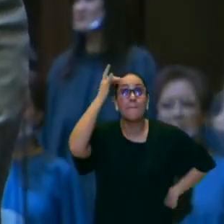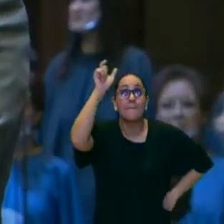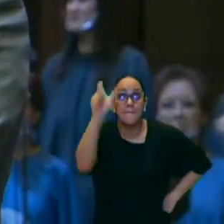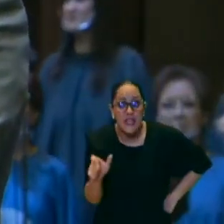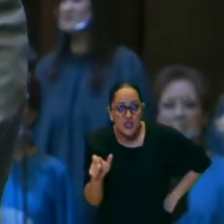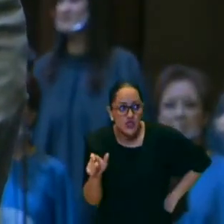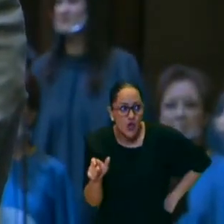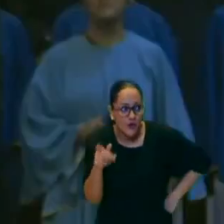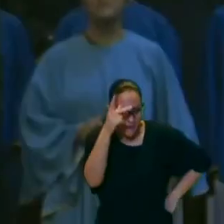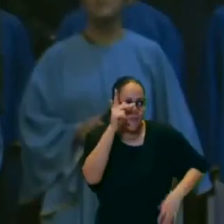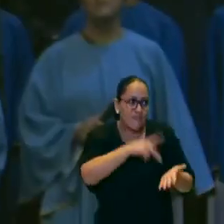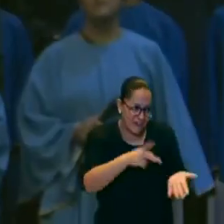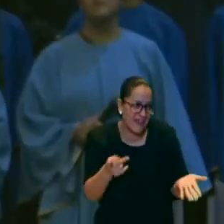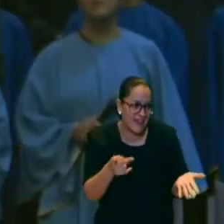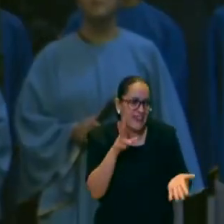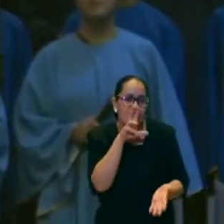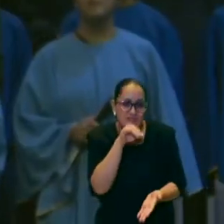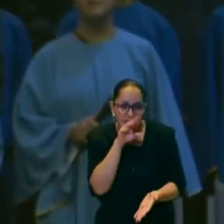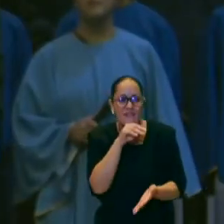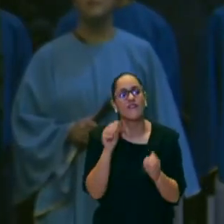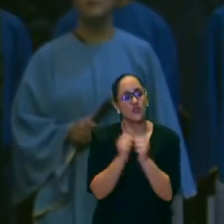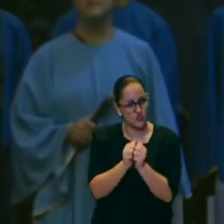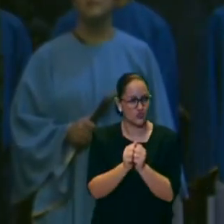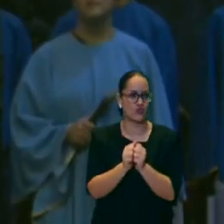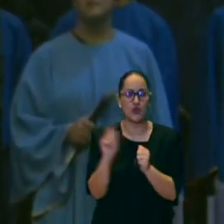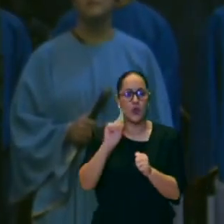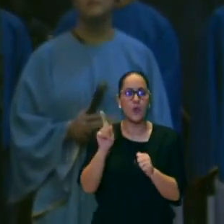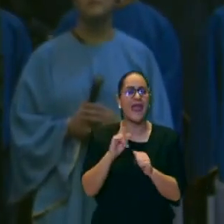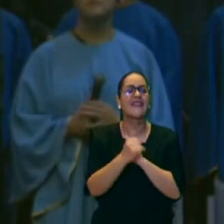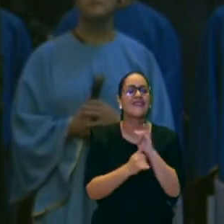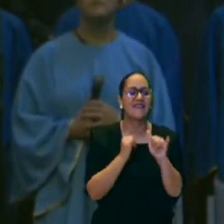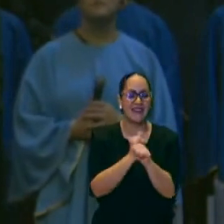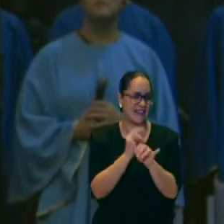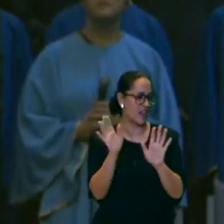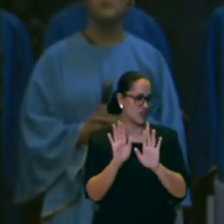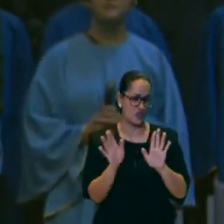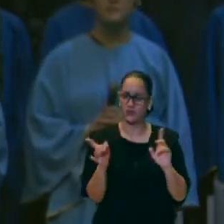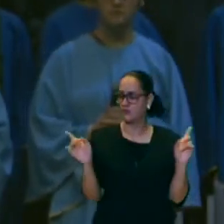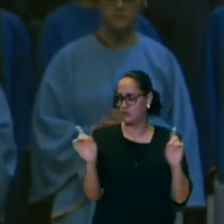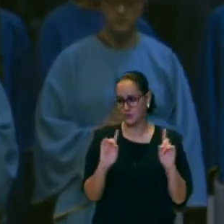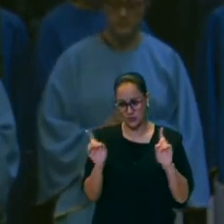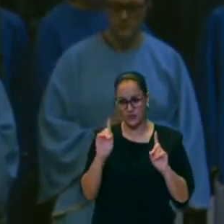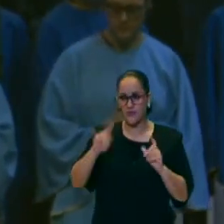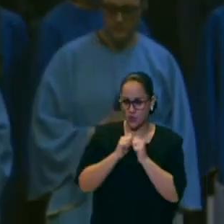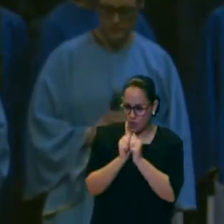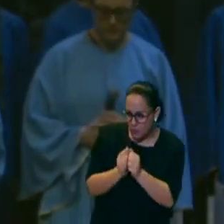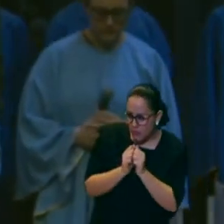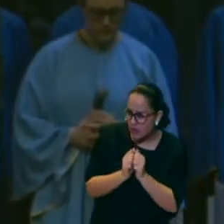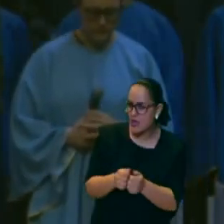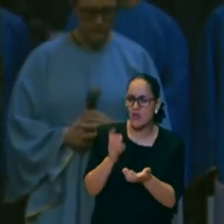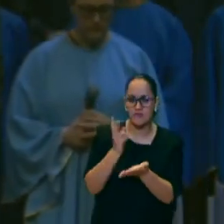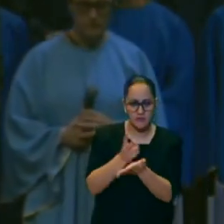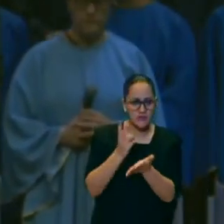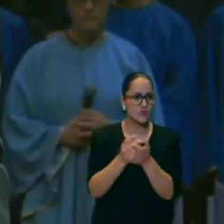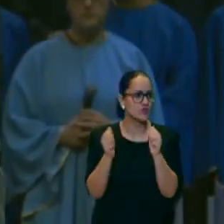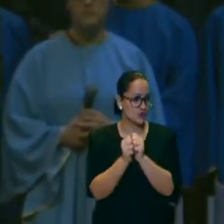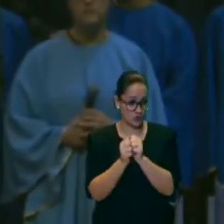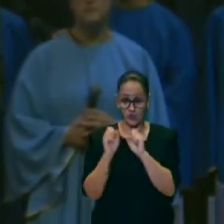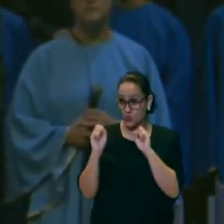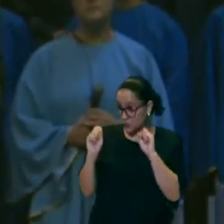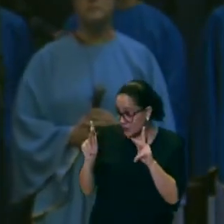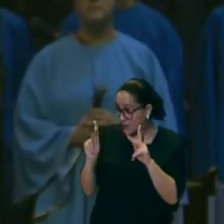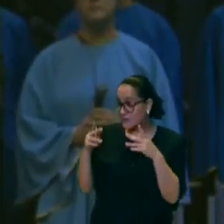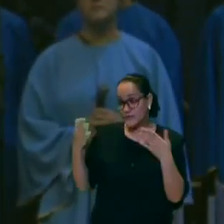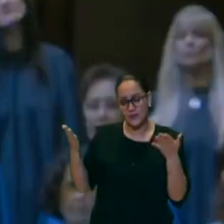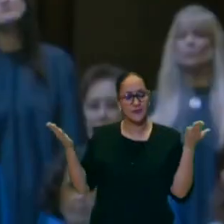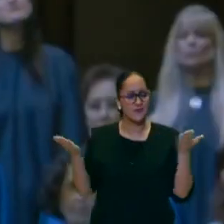você, né? E que vai querer acompanhar a sua vida espiritualmente, vai ser um companheiro na jornada espiritual, tá bom? Fechou?